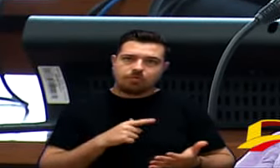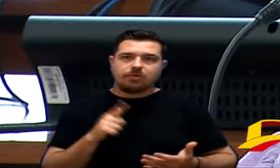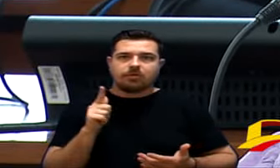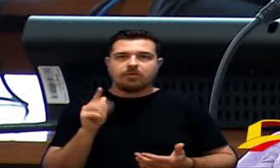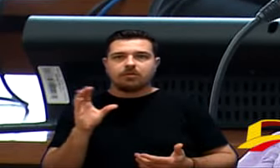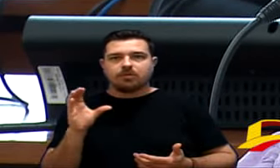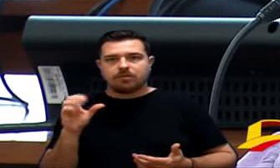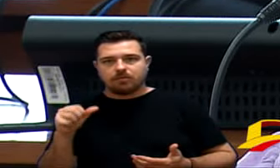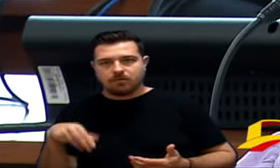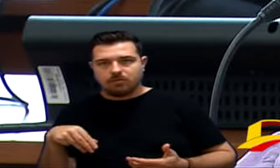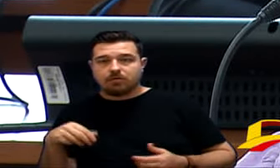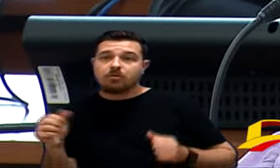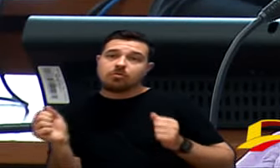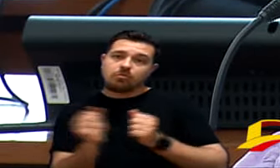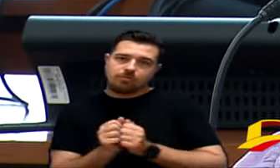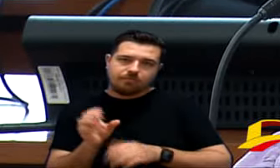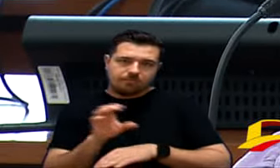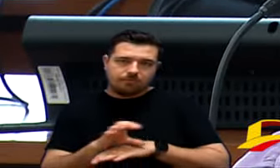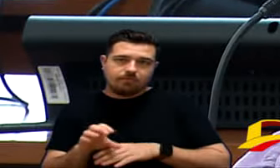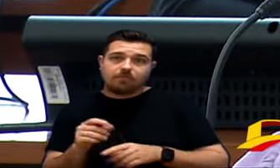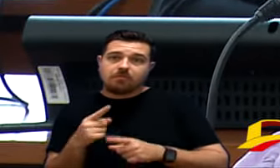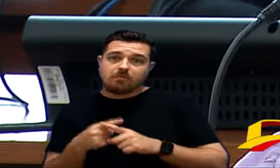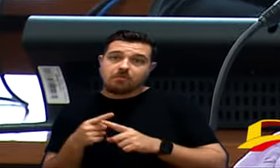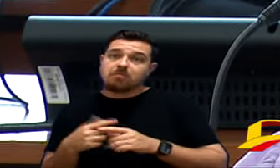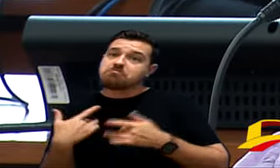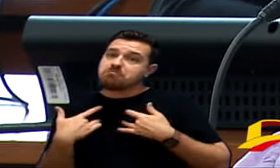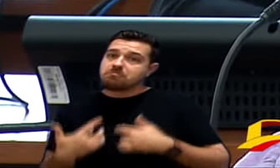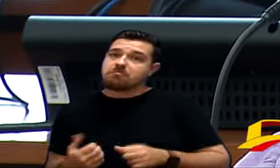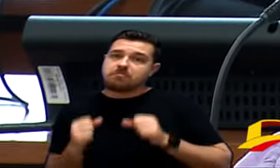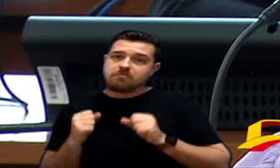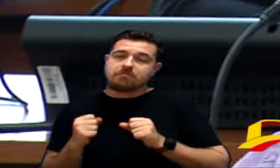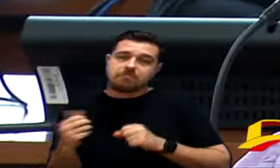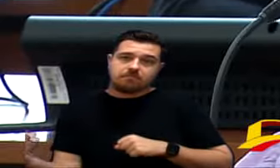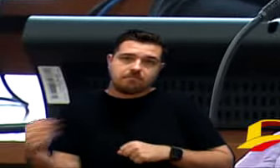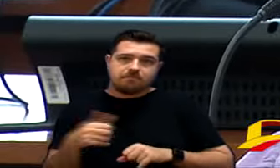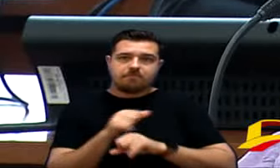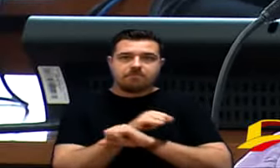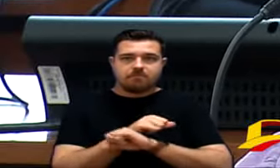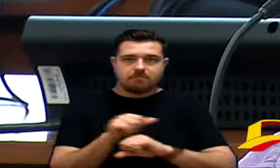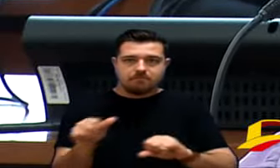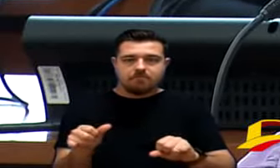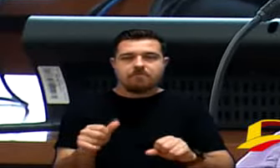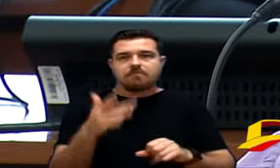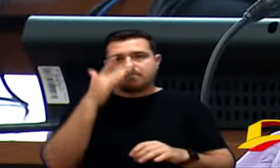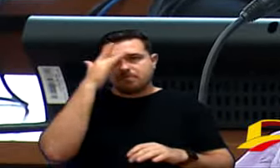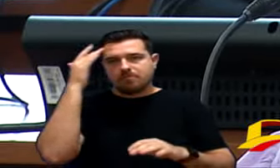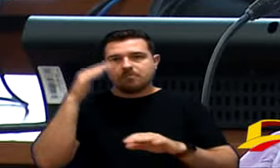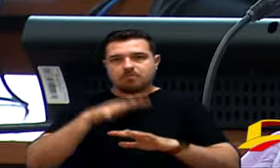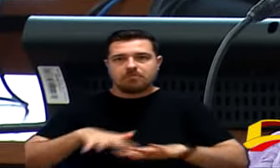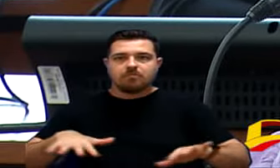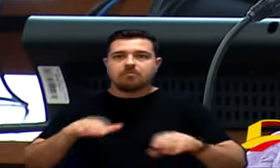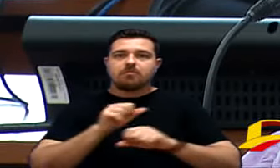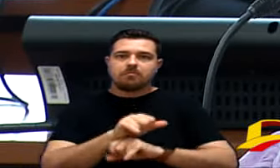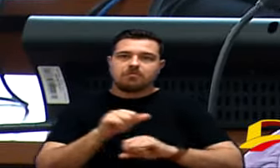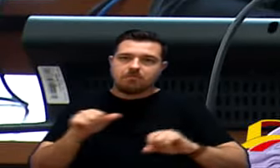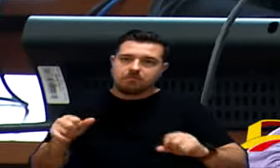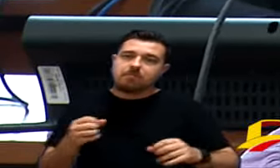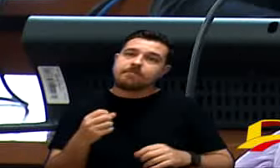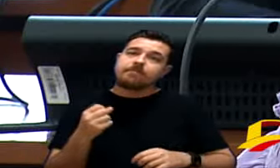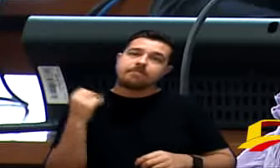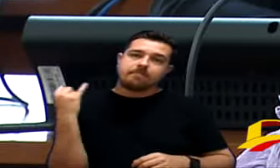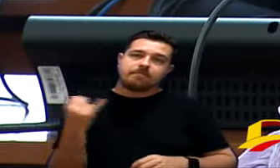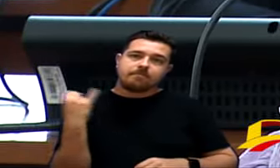parceria com a promotoria porque elas se colocaram né super dispostas a fazer esse intercâmbio né porque a gente sabe